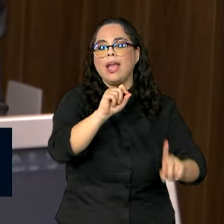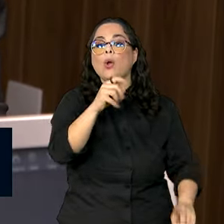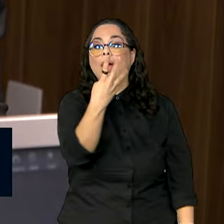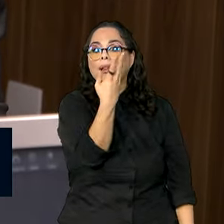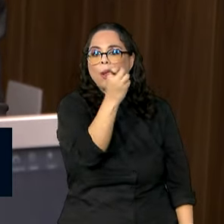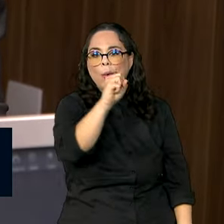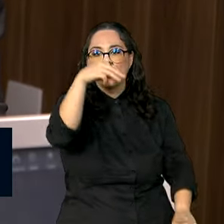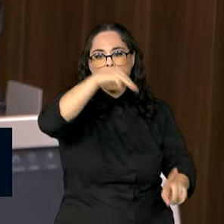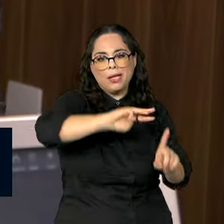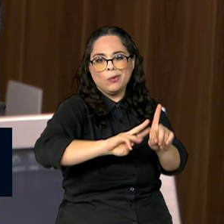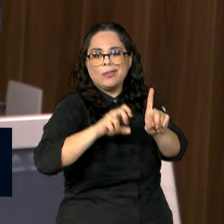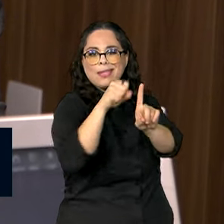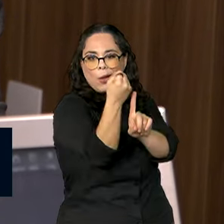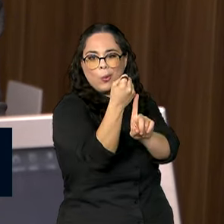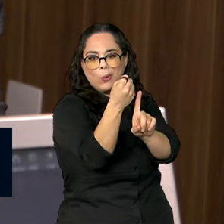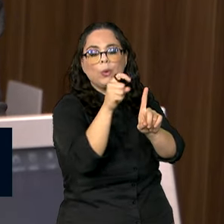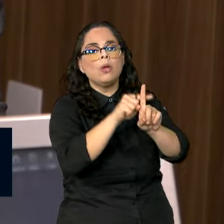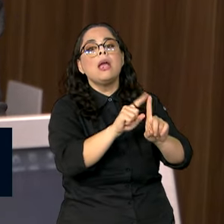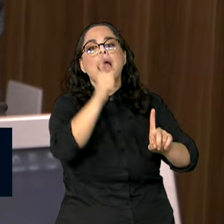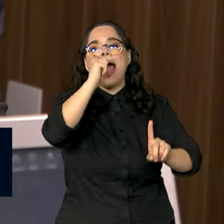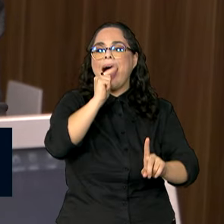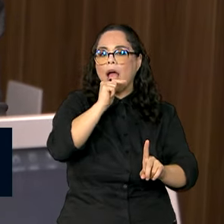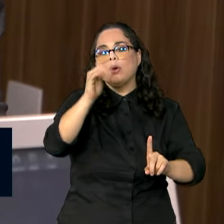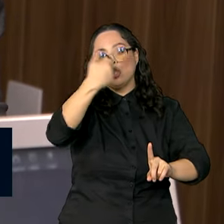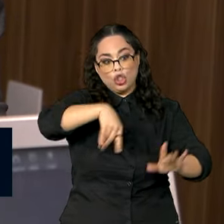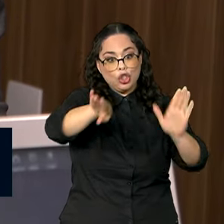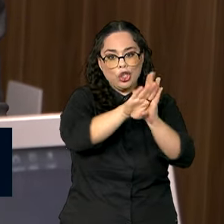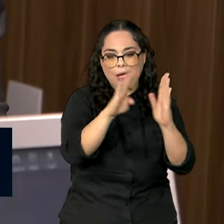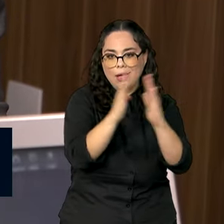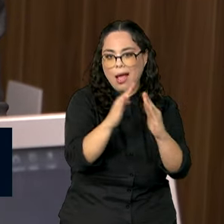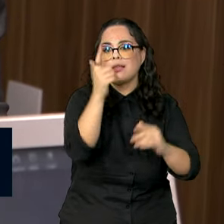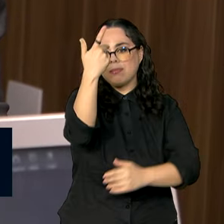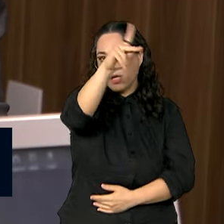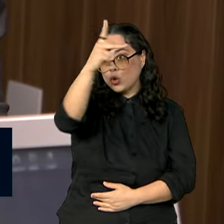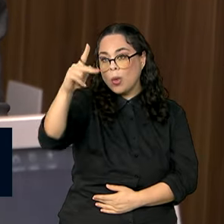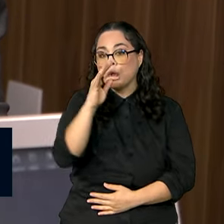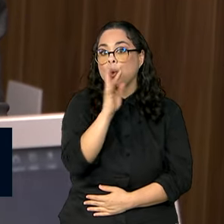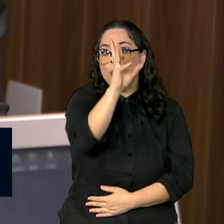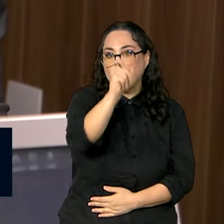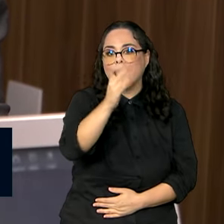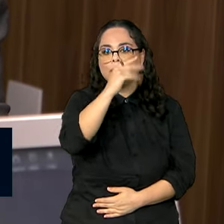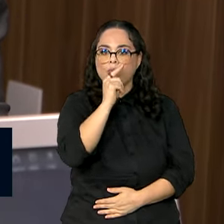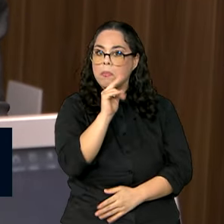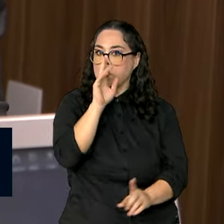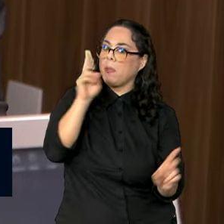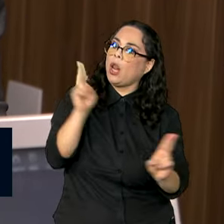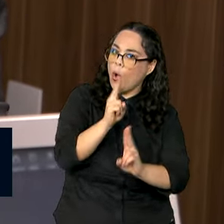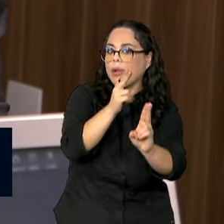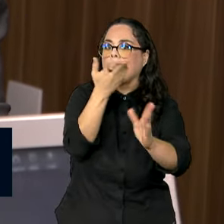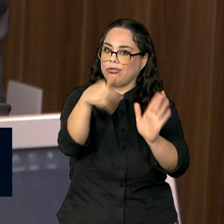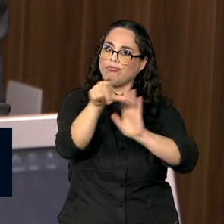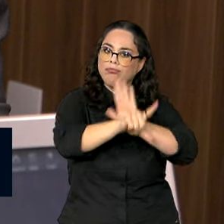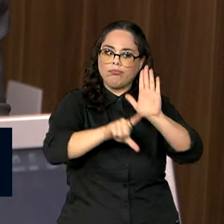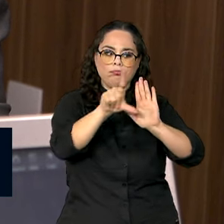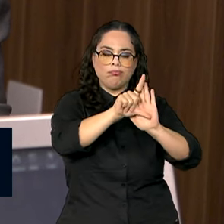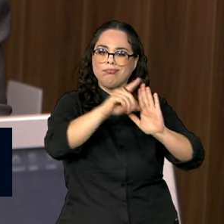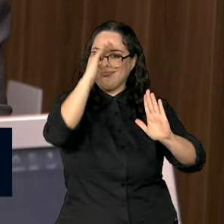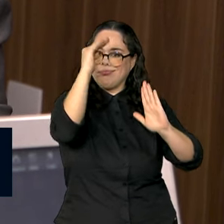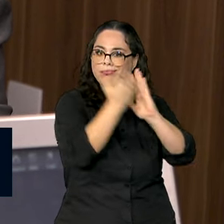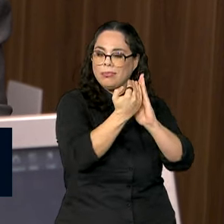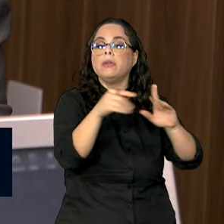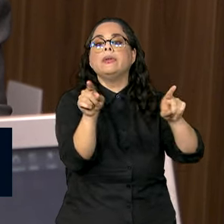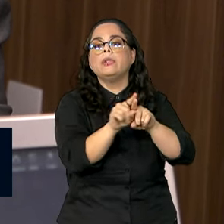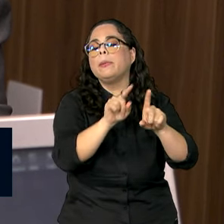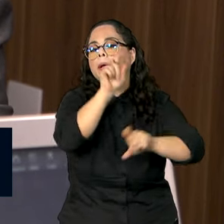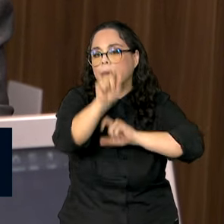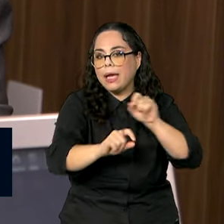além do abastecimento para a população como o uso prioritário do recurso hídrico, né, de acordo com a legislação, vai ser